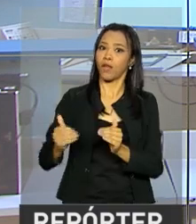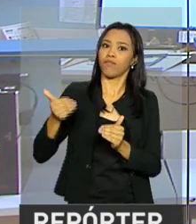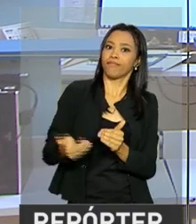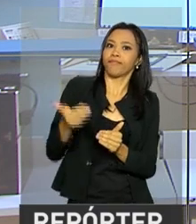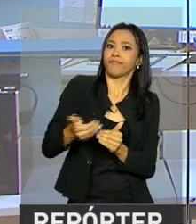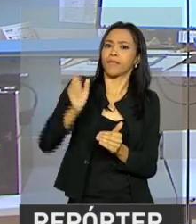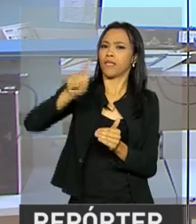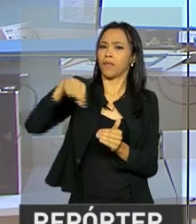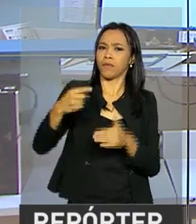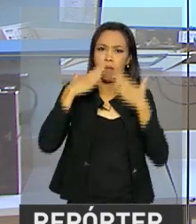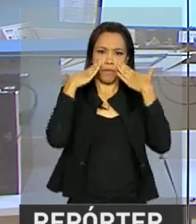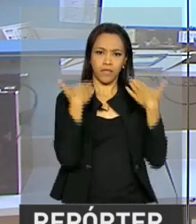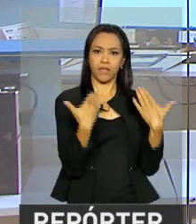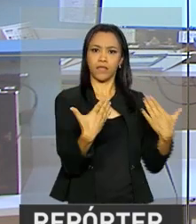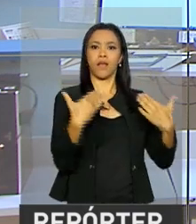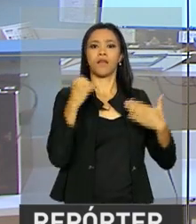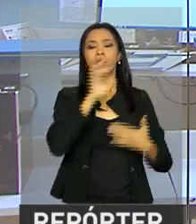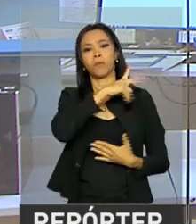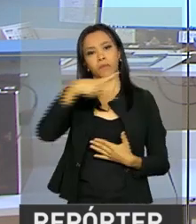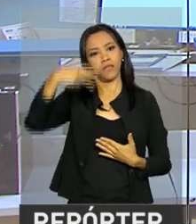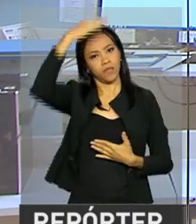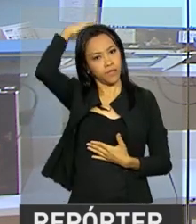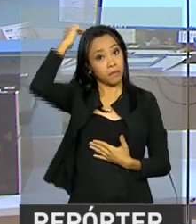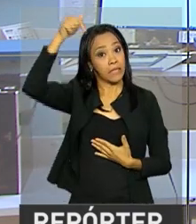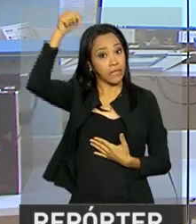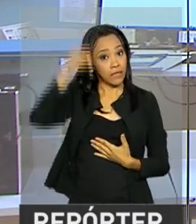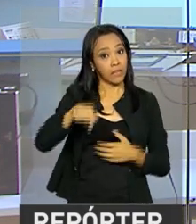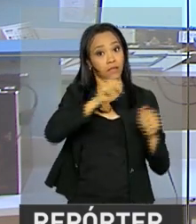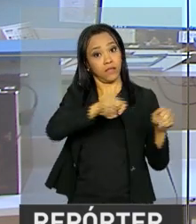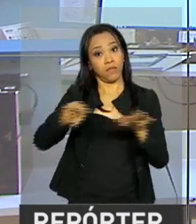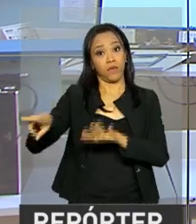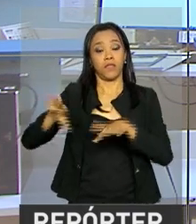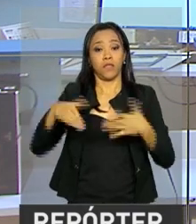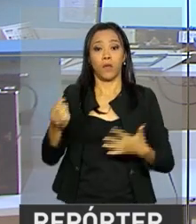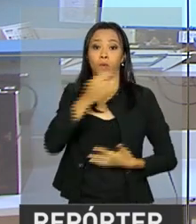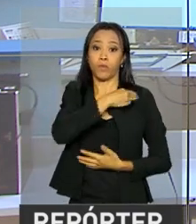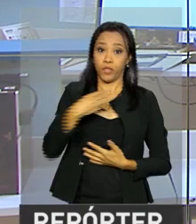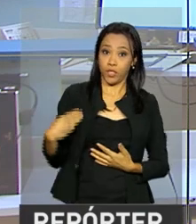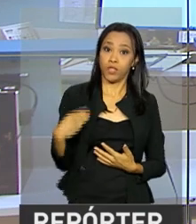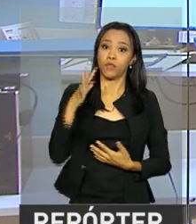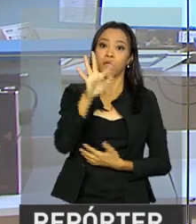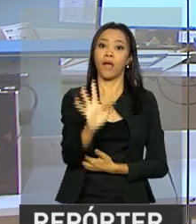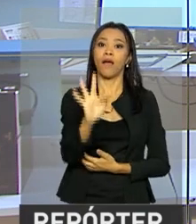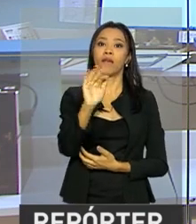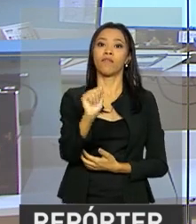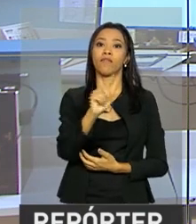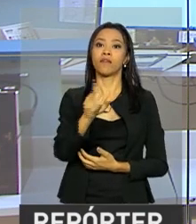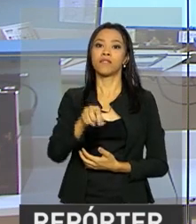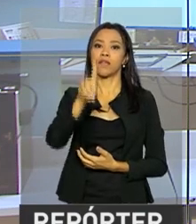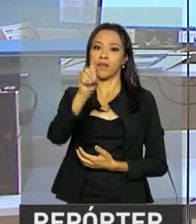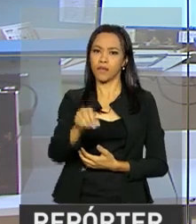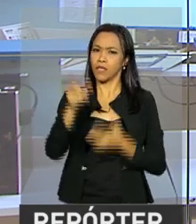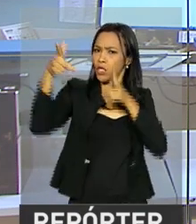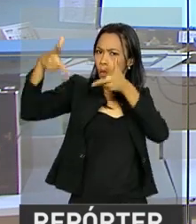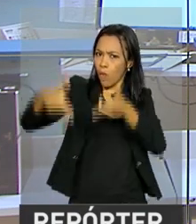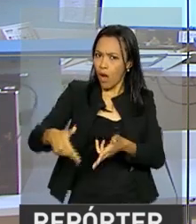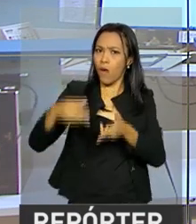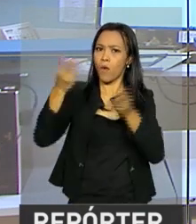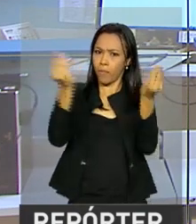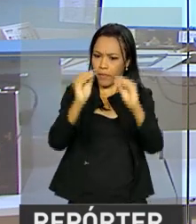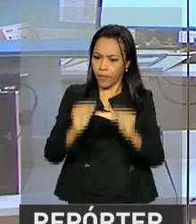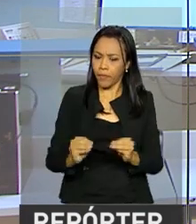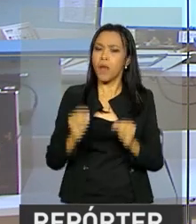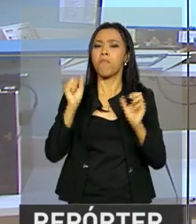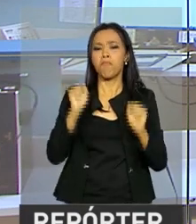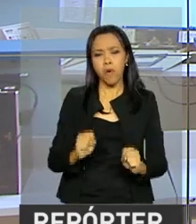ser apresentado para o presidente Michel Temer nessa semana. O ministro da Fazenda voltou a dizer que planos semelhantes poderão